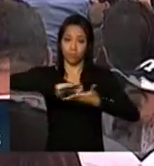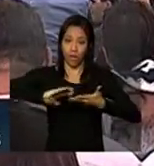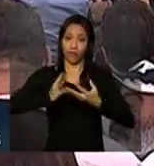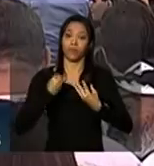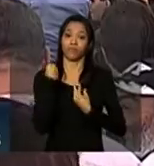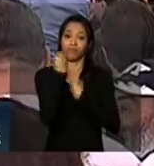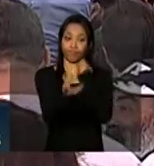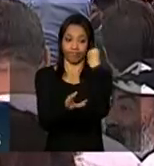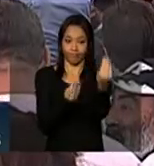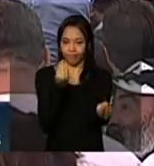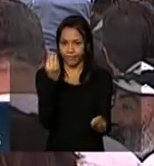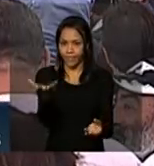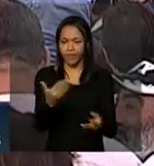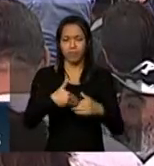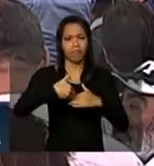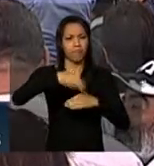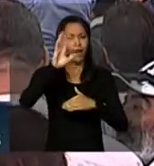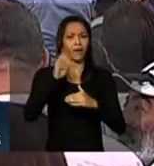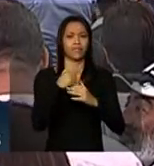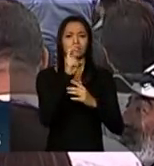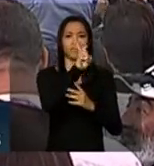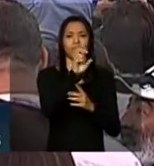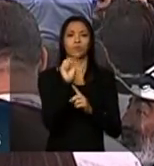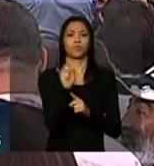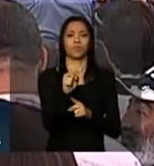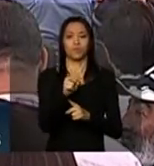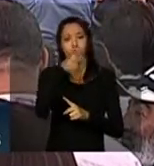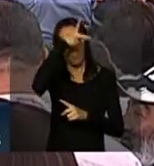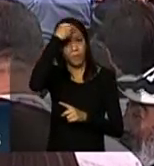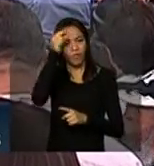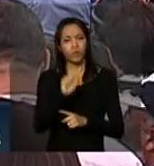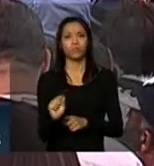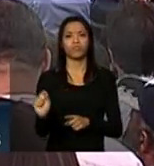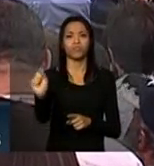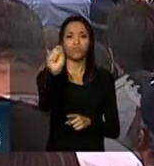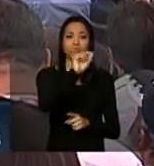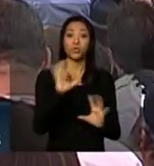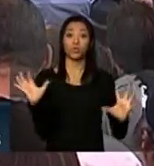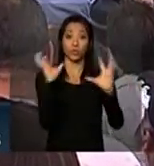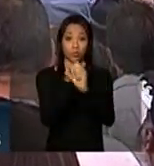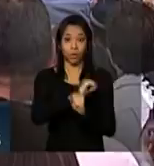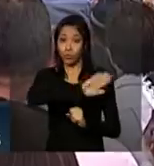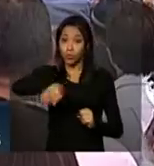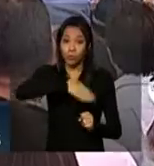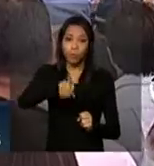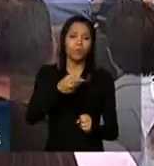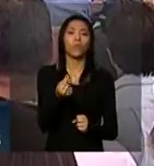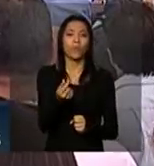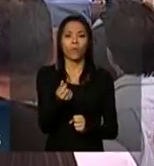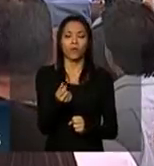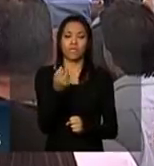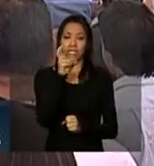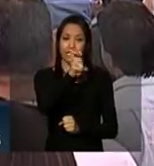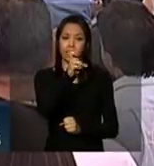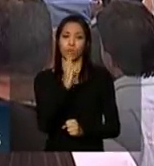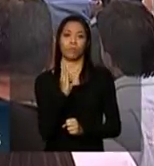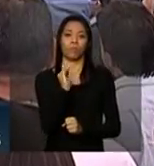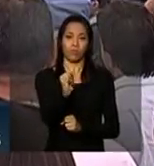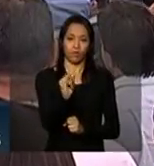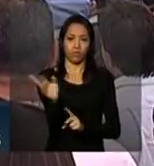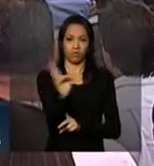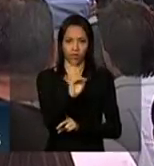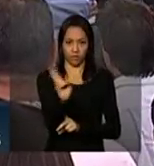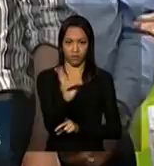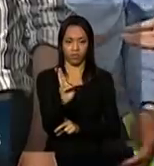h mais de 5.000 prefeituras um total de investimento de aproximadamente R bilhões